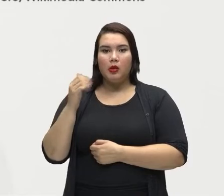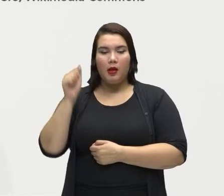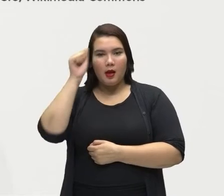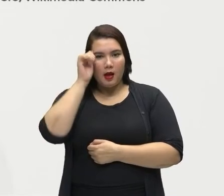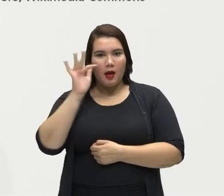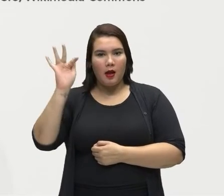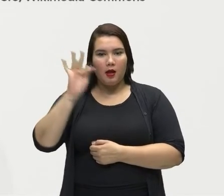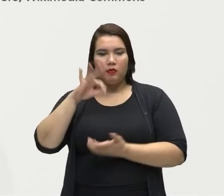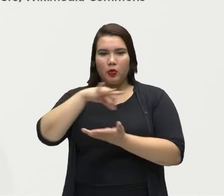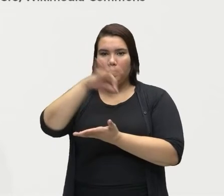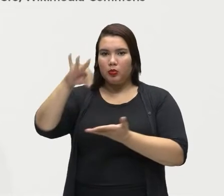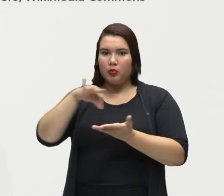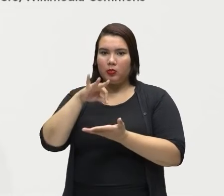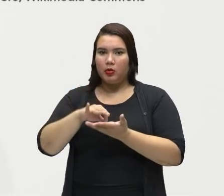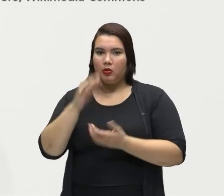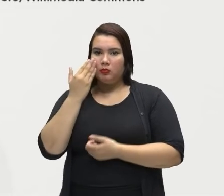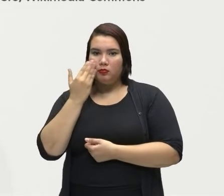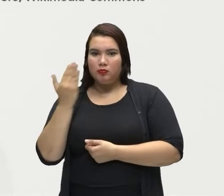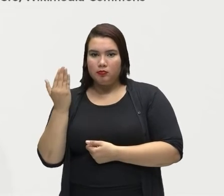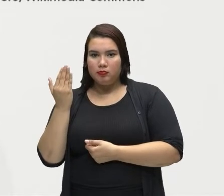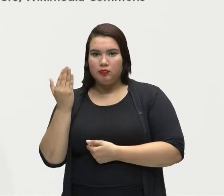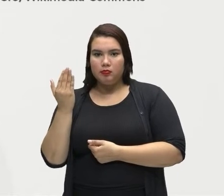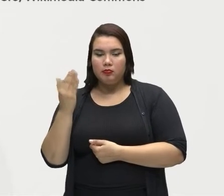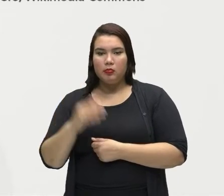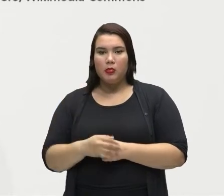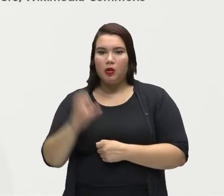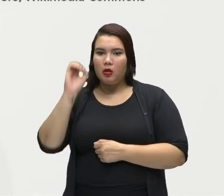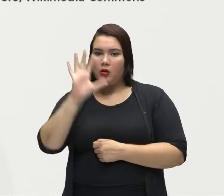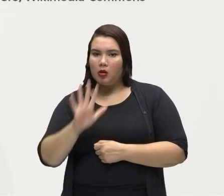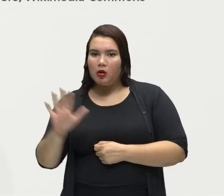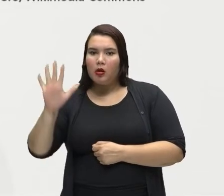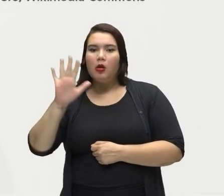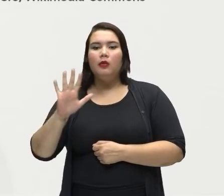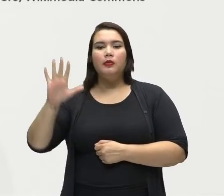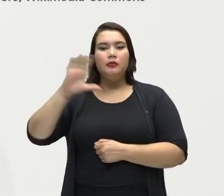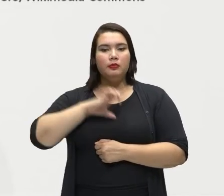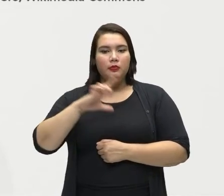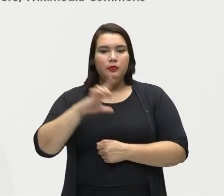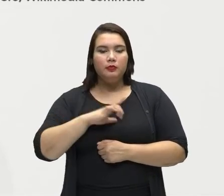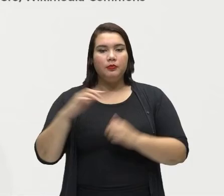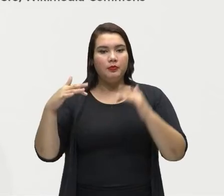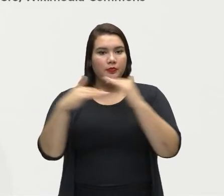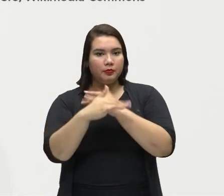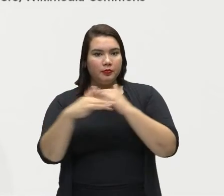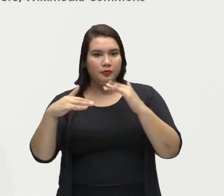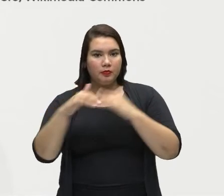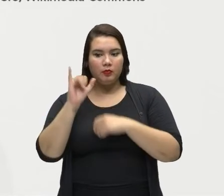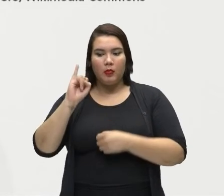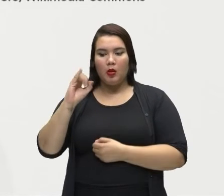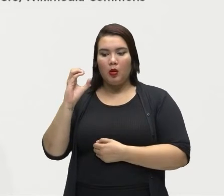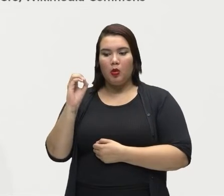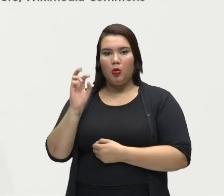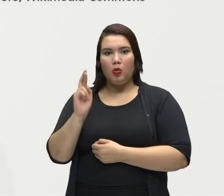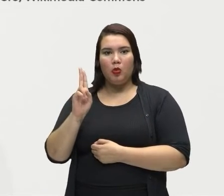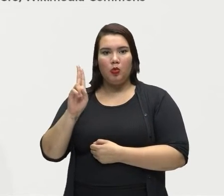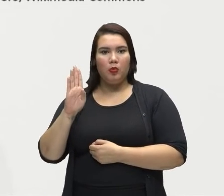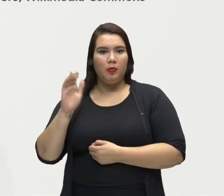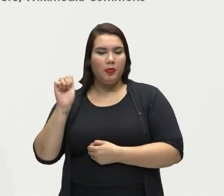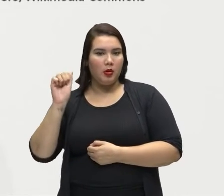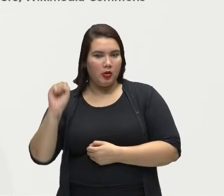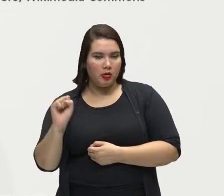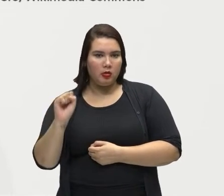africano, justamente nessa região, a formação aí das cidades iorubás, que